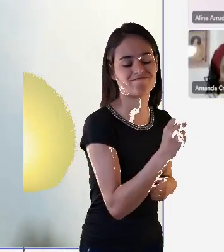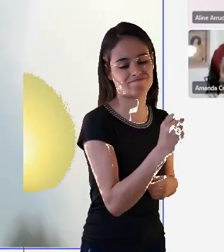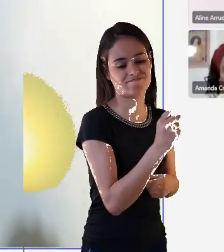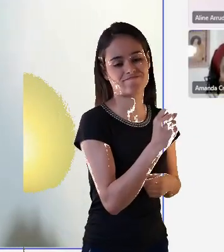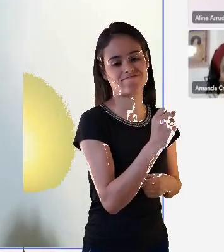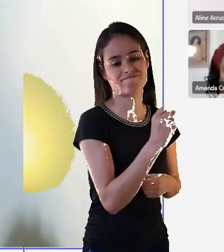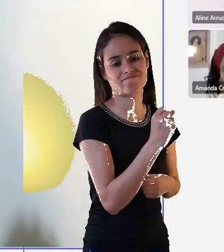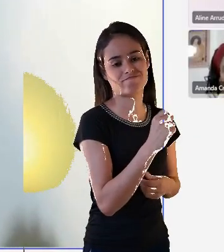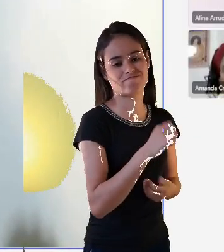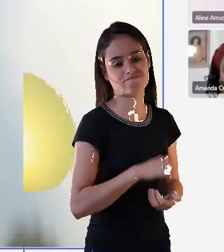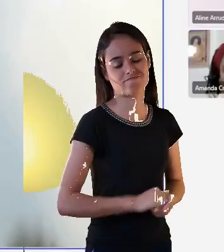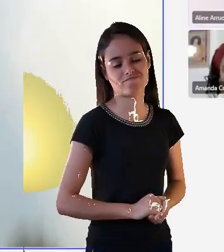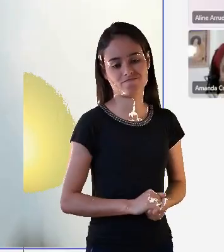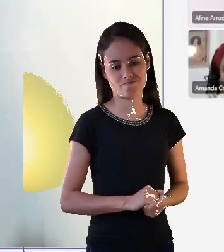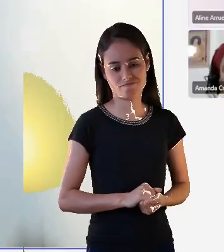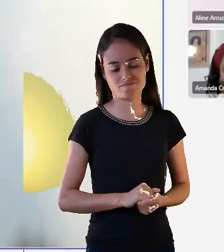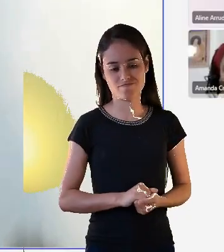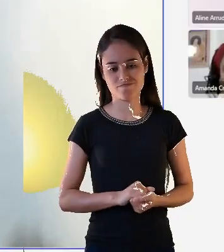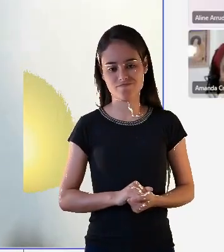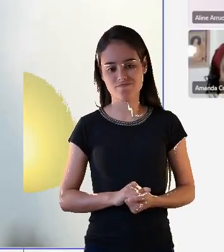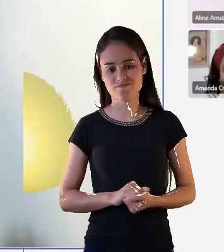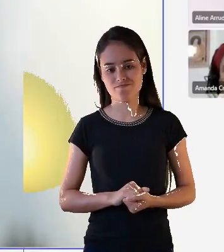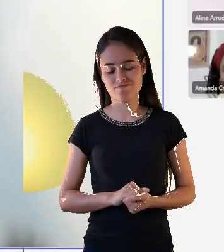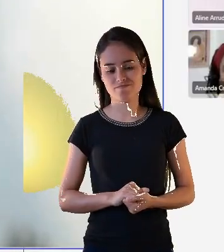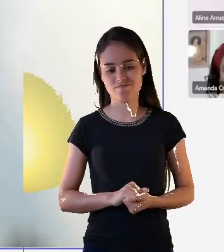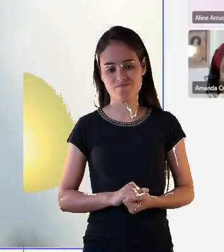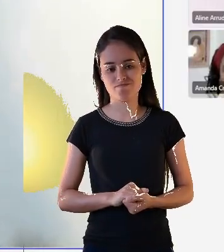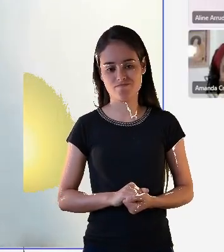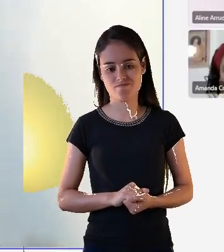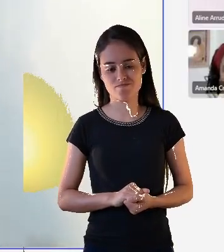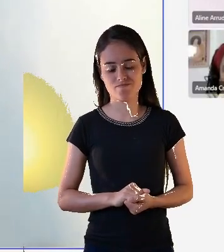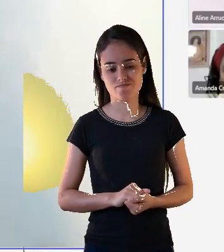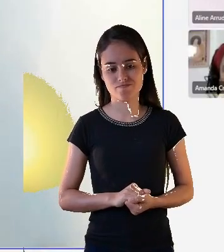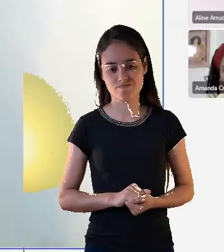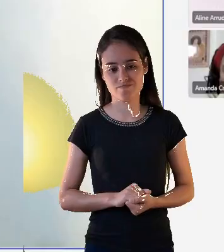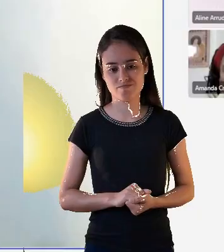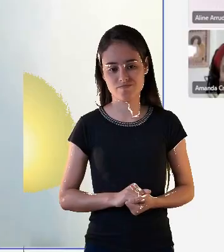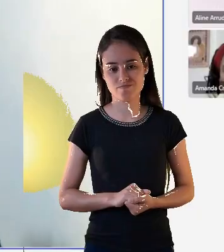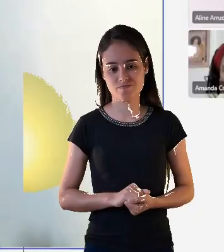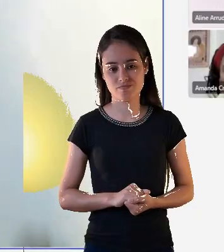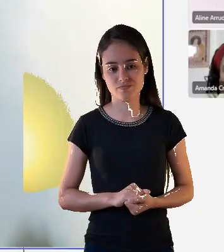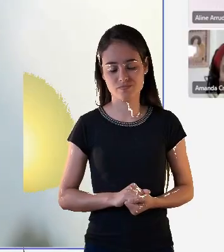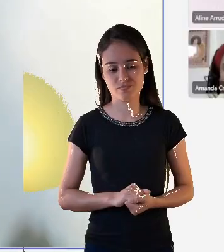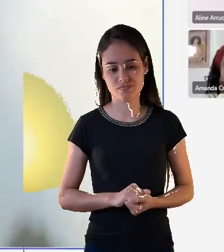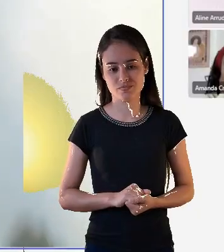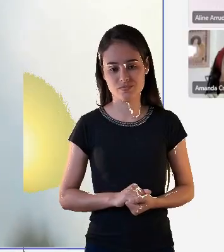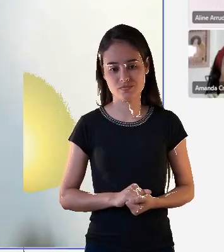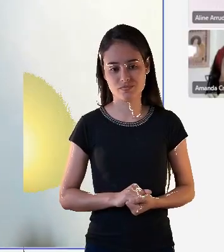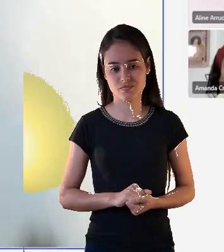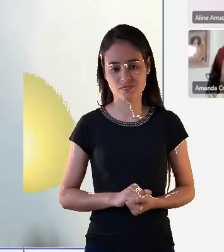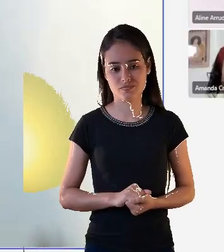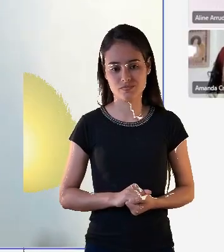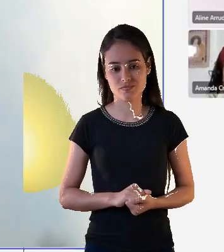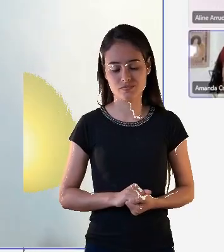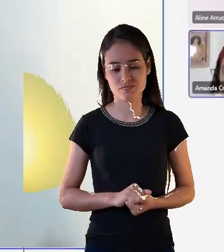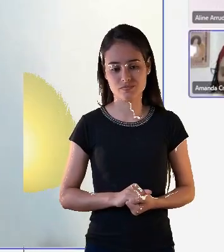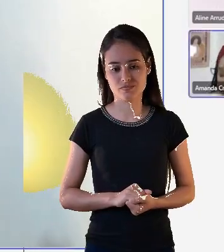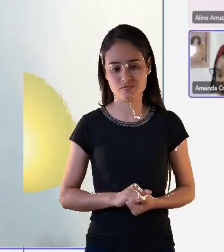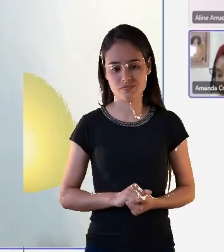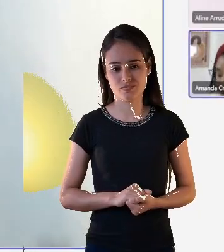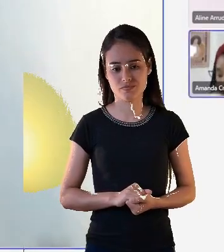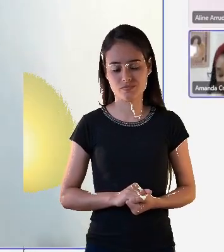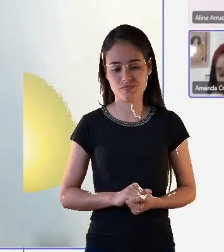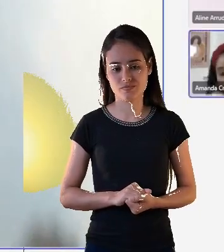que o general Lott ele teve um apoio das bases militares que não era do generalato. Ele foi um cara